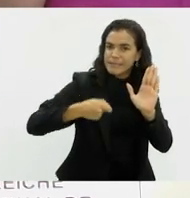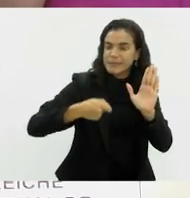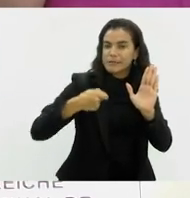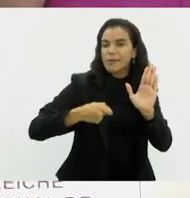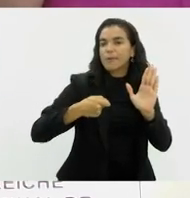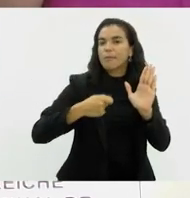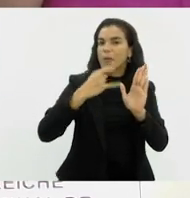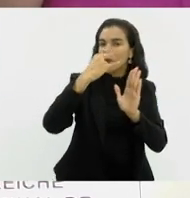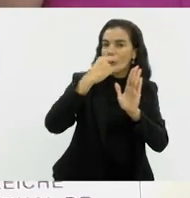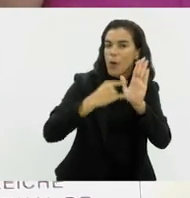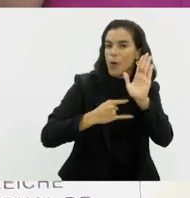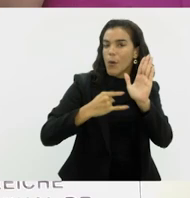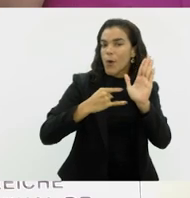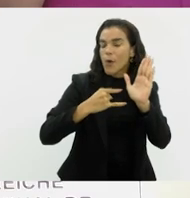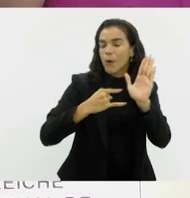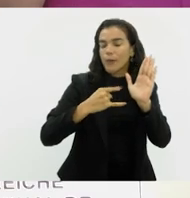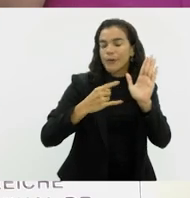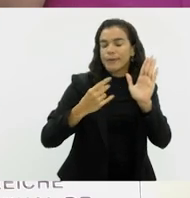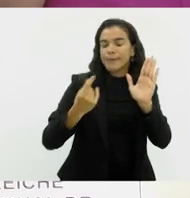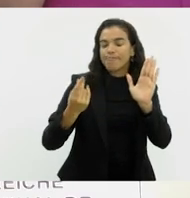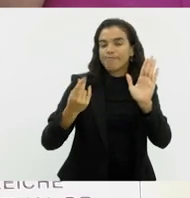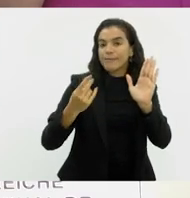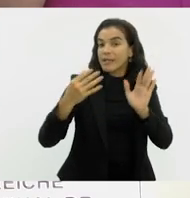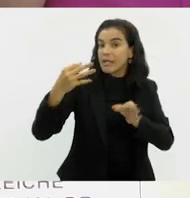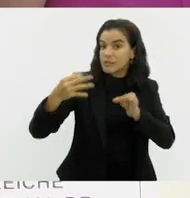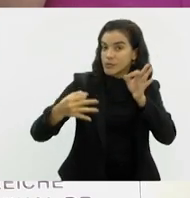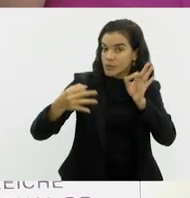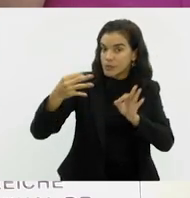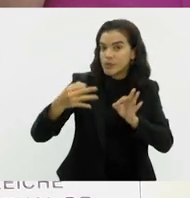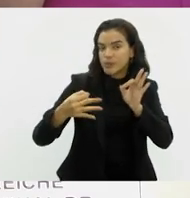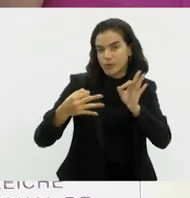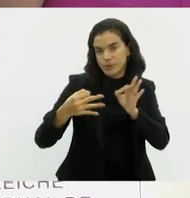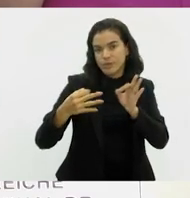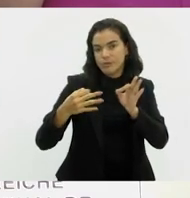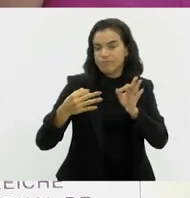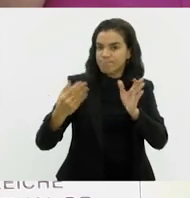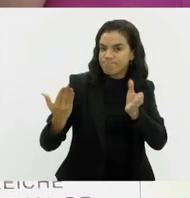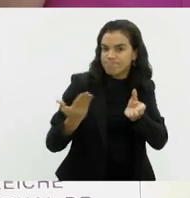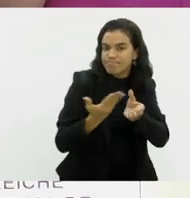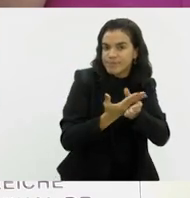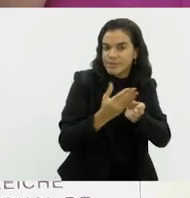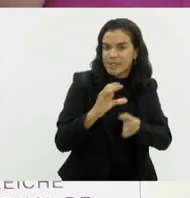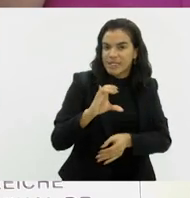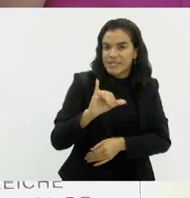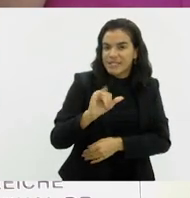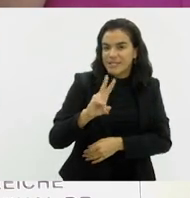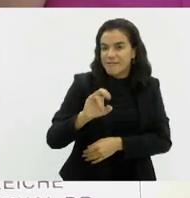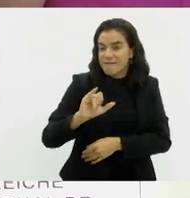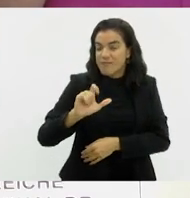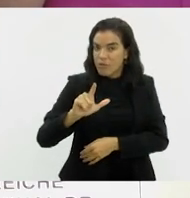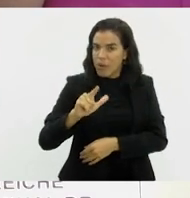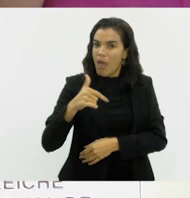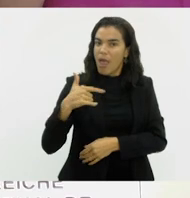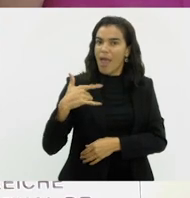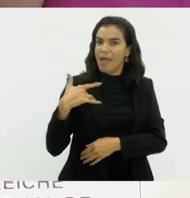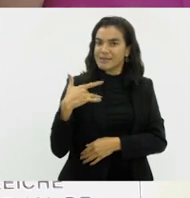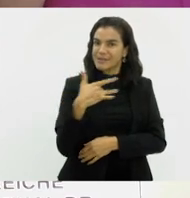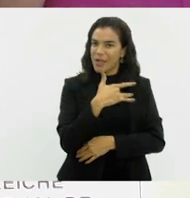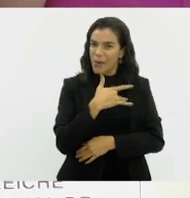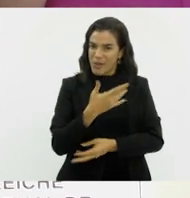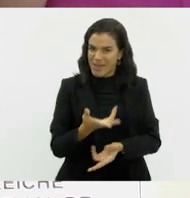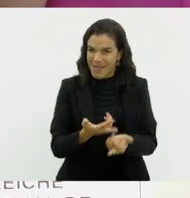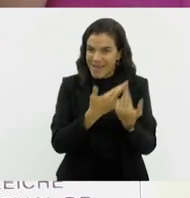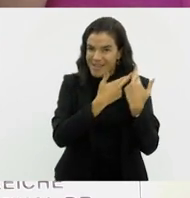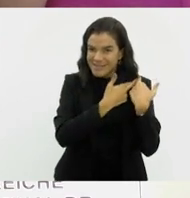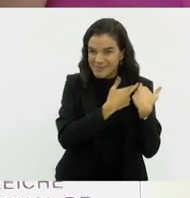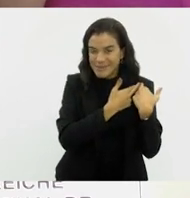pelo documento do Ministério da Justiça, né, da ação civil, que era a saúde assumir a sua